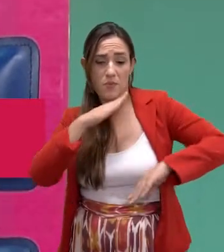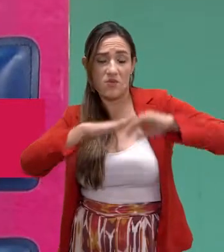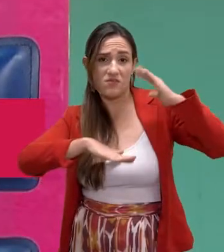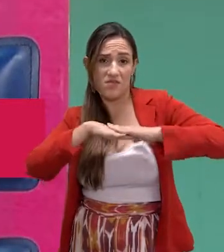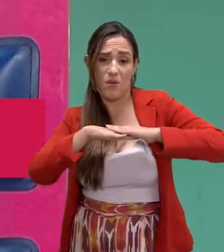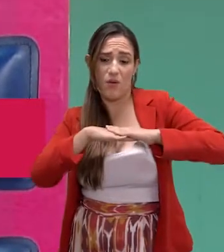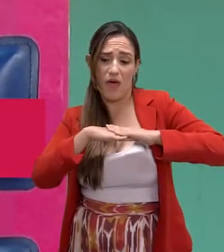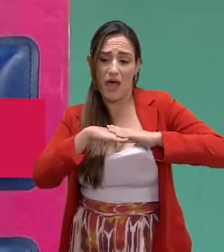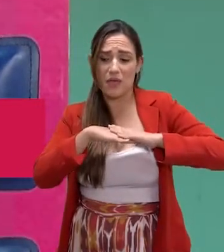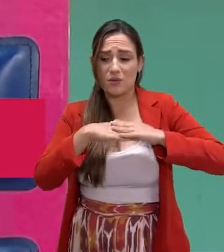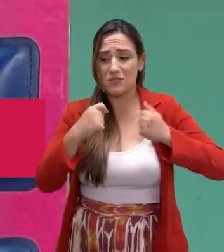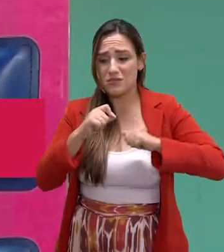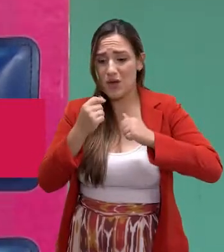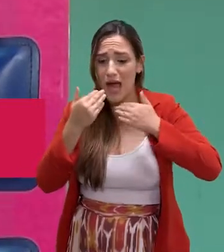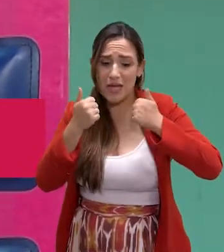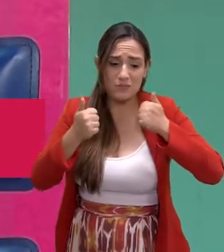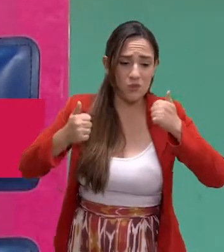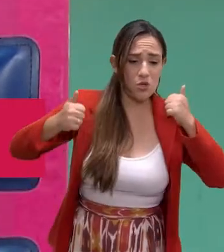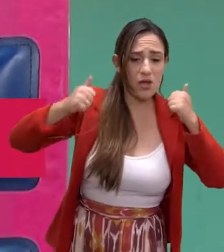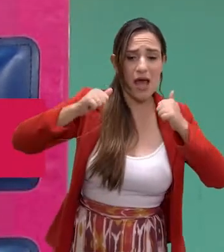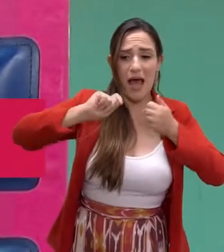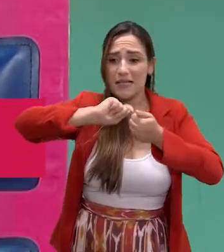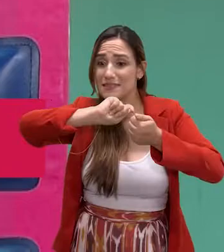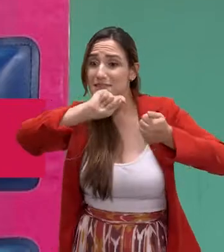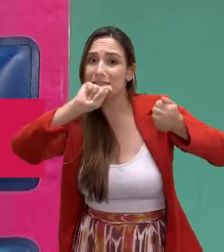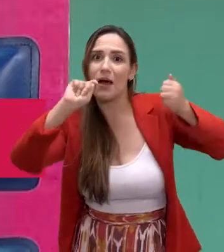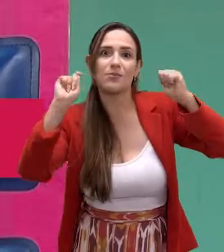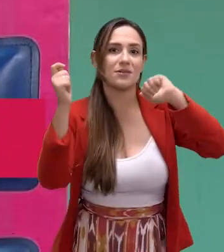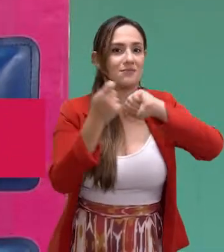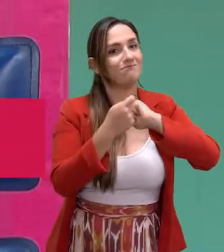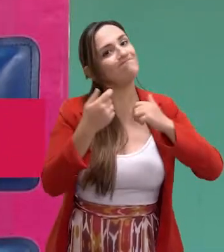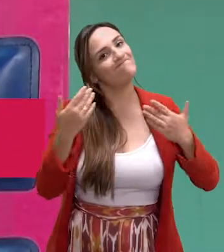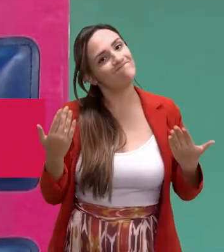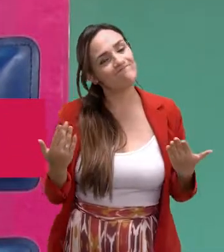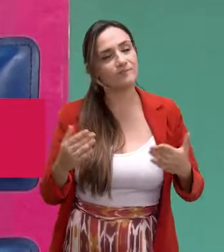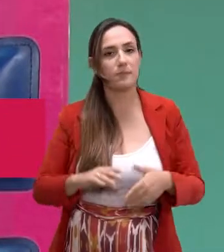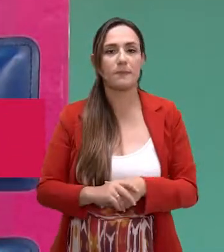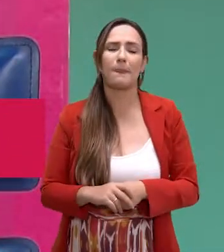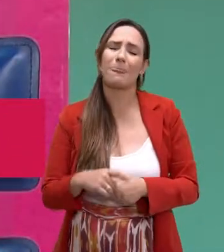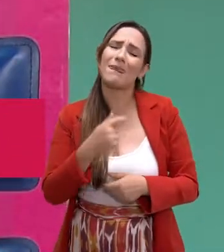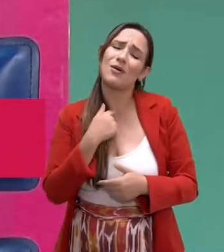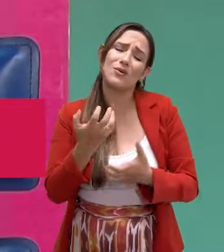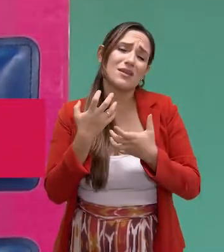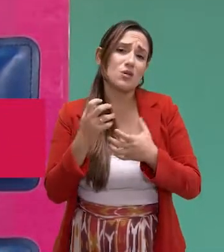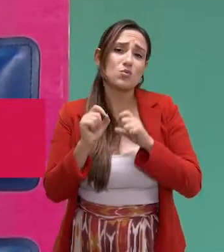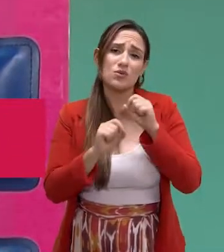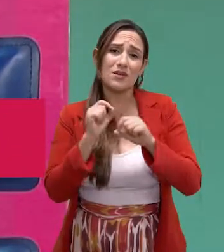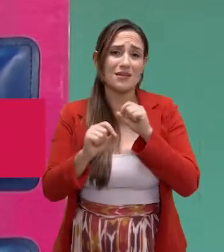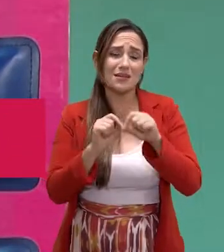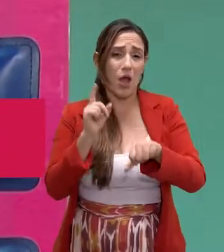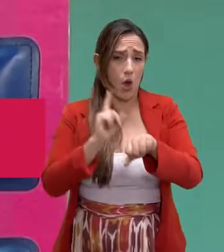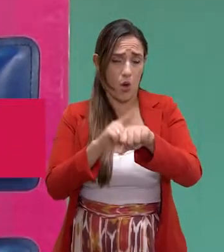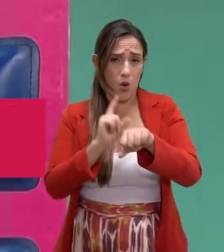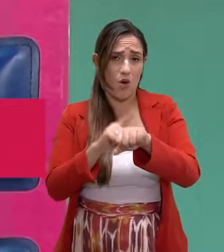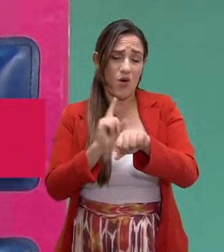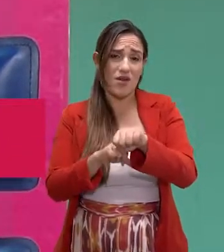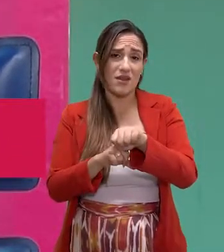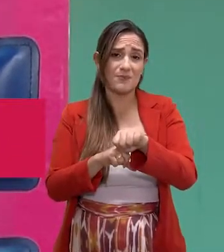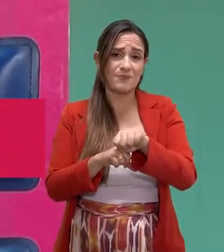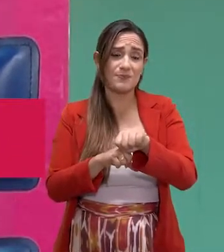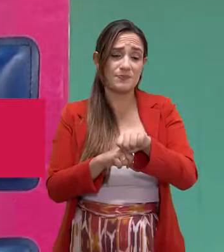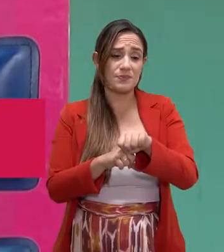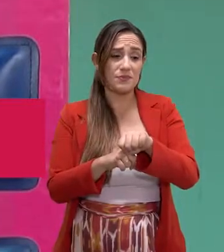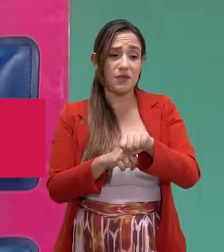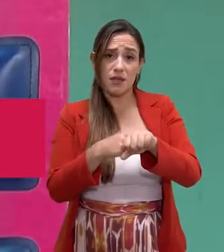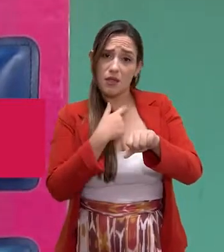precisa se reinventar. E o que a gente gostaria é que esse bate-papo, que a hora que a gente compartilha um